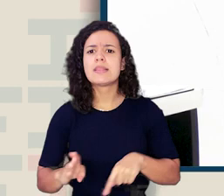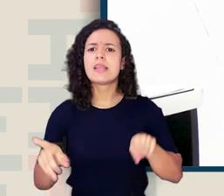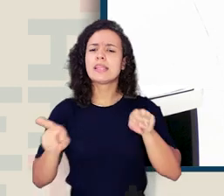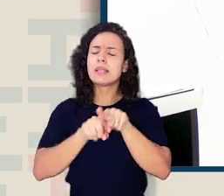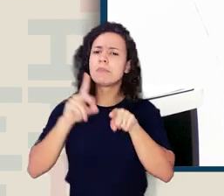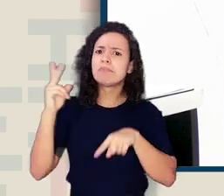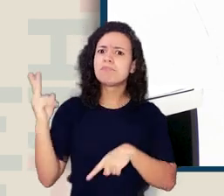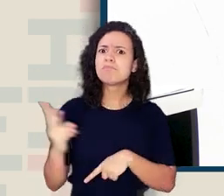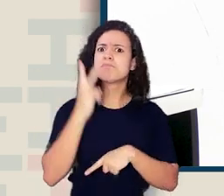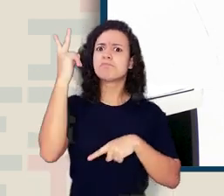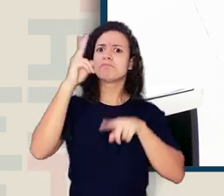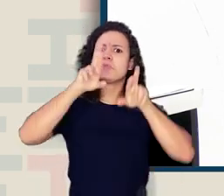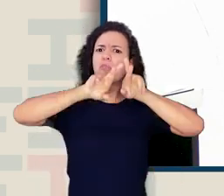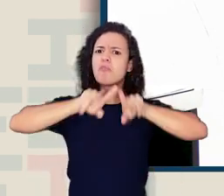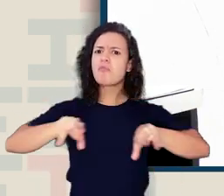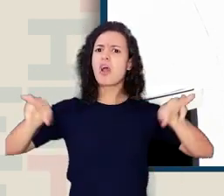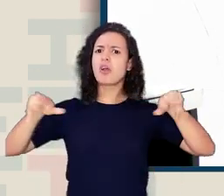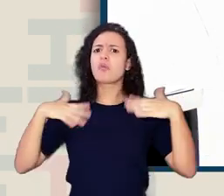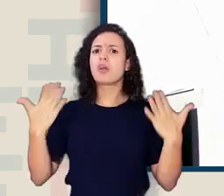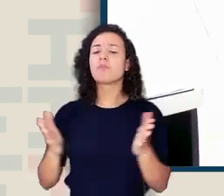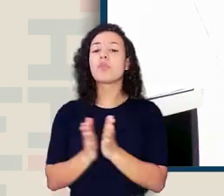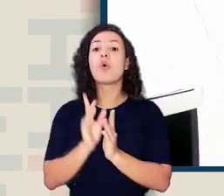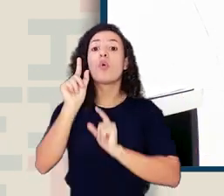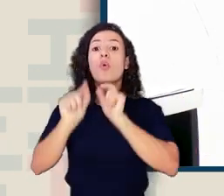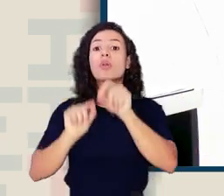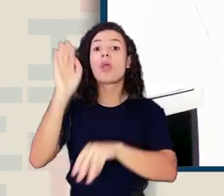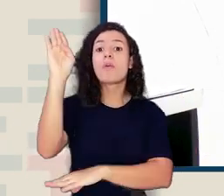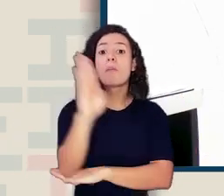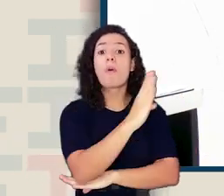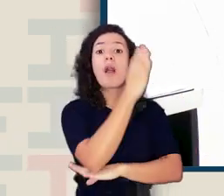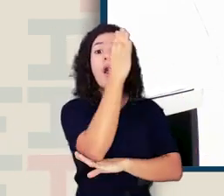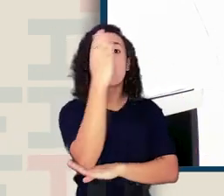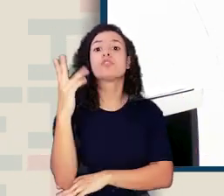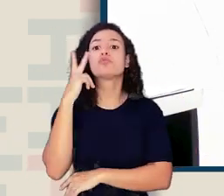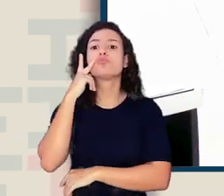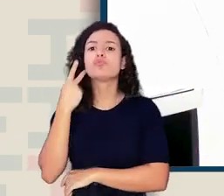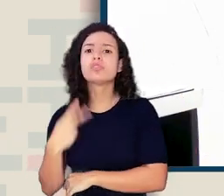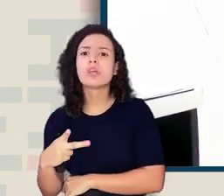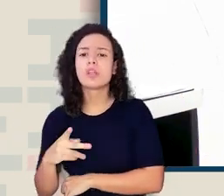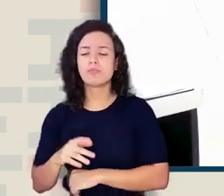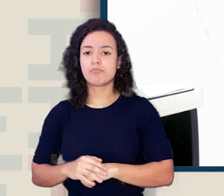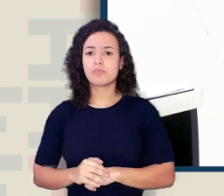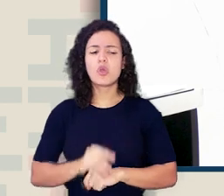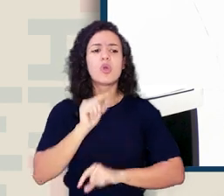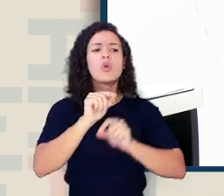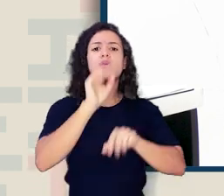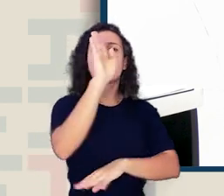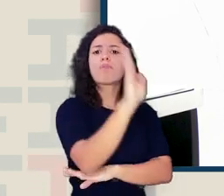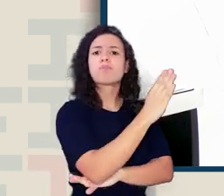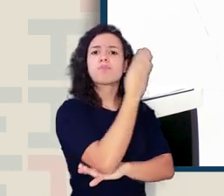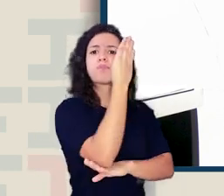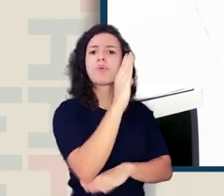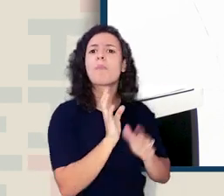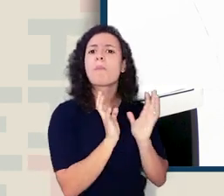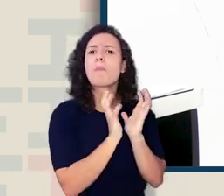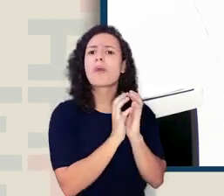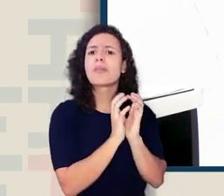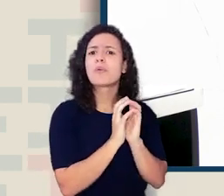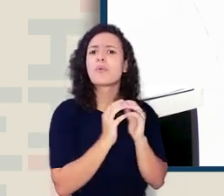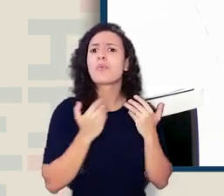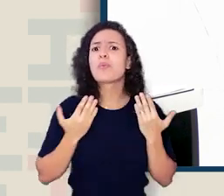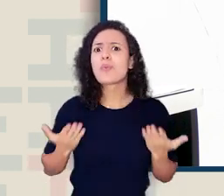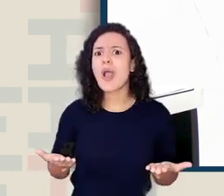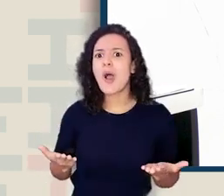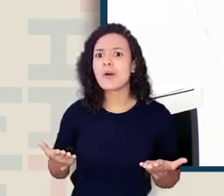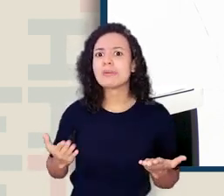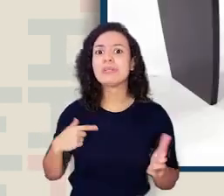rica e tão diversa? O que é o maracatu cearense e o que é também o maracatu